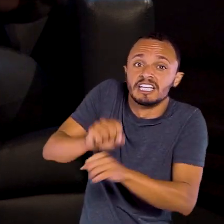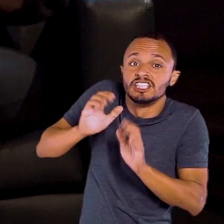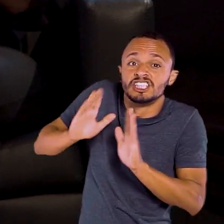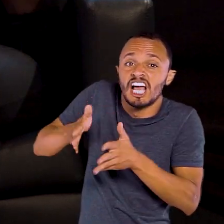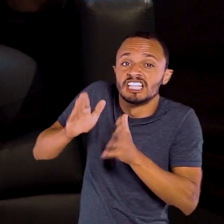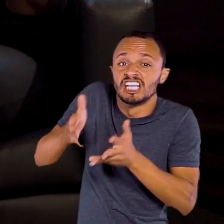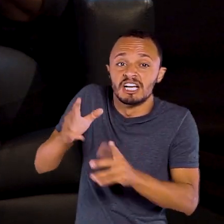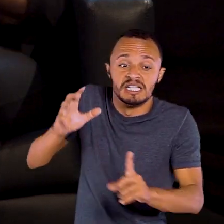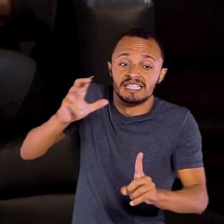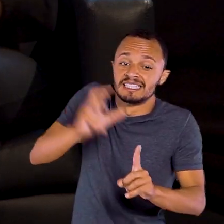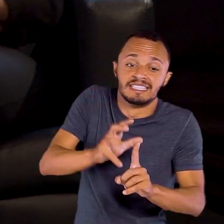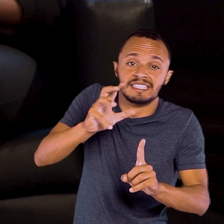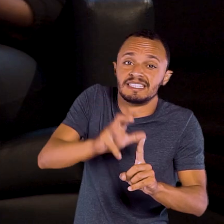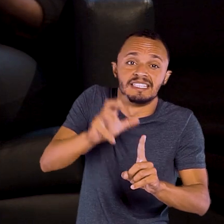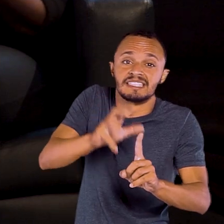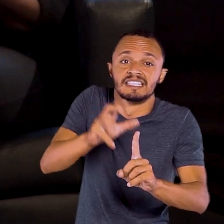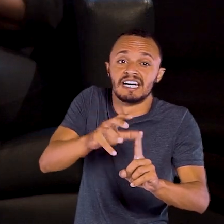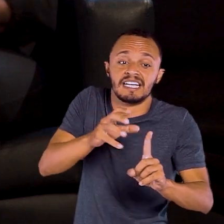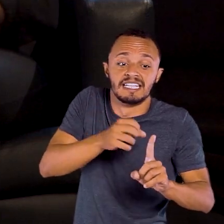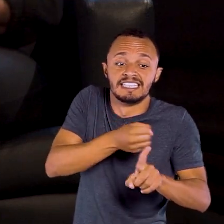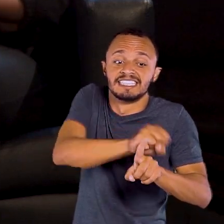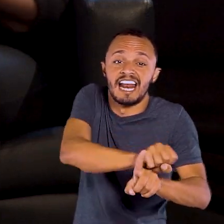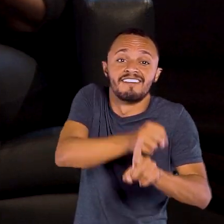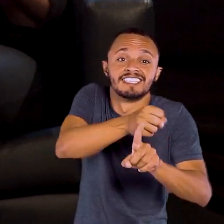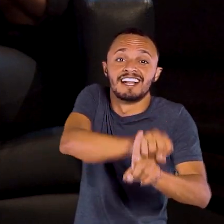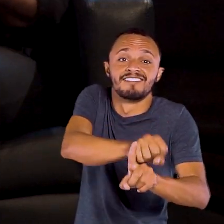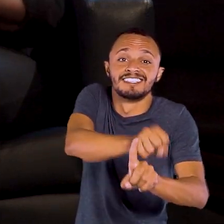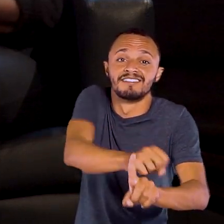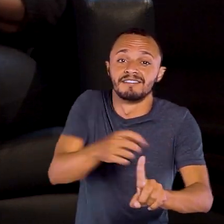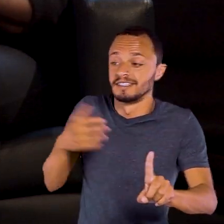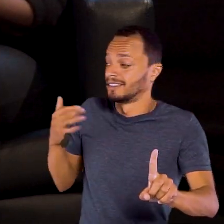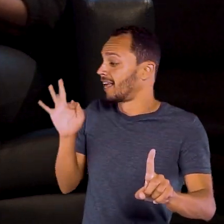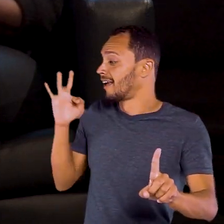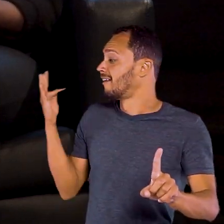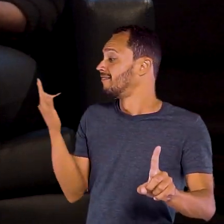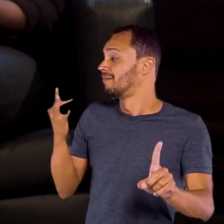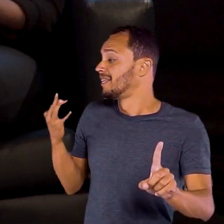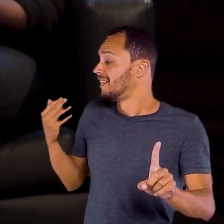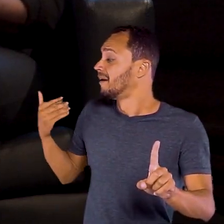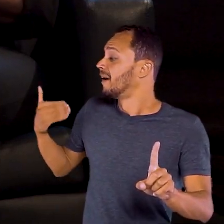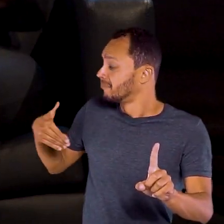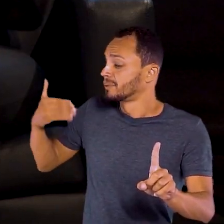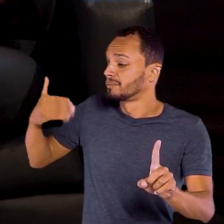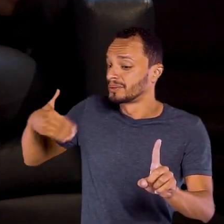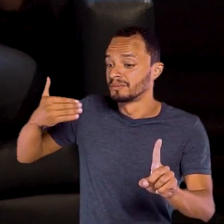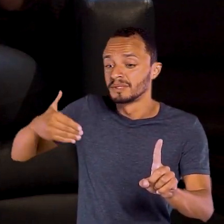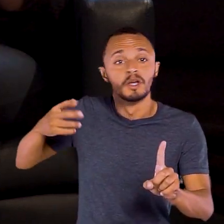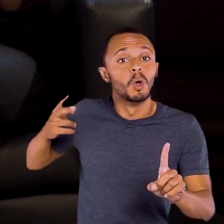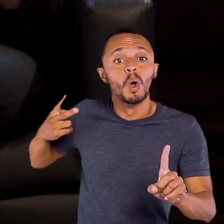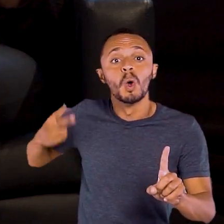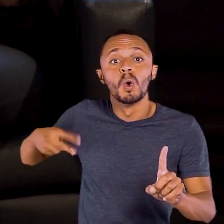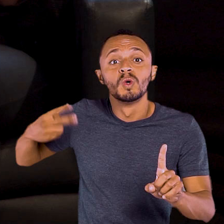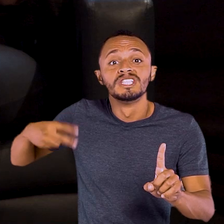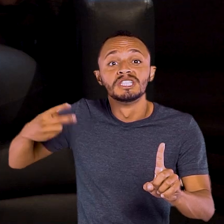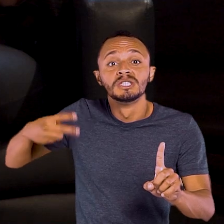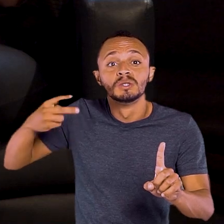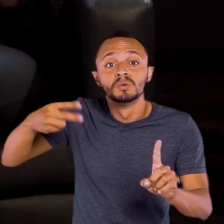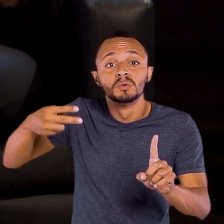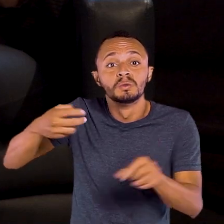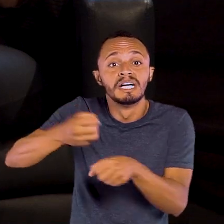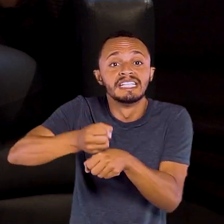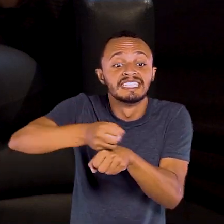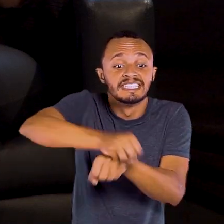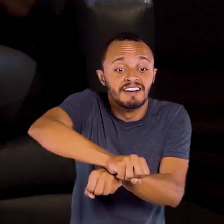que se envolvem, tem uma manipulação de sentimentos aí, muito sofisticada, que prende. É